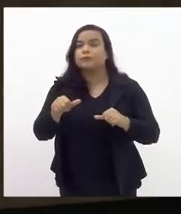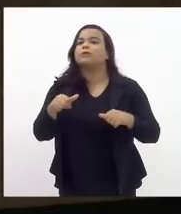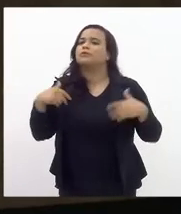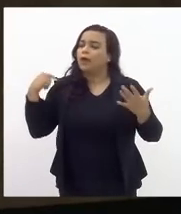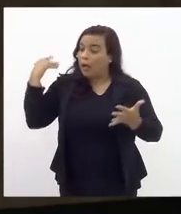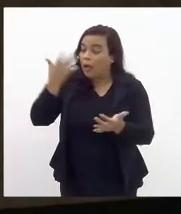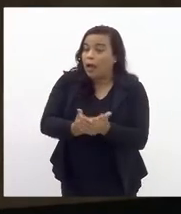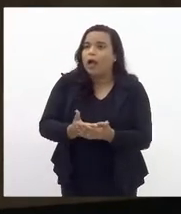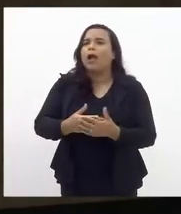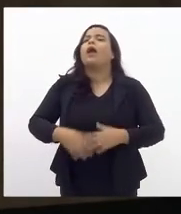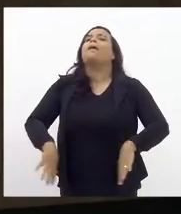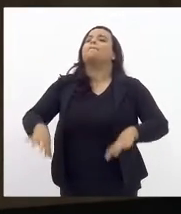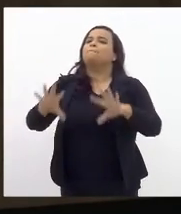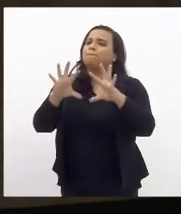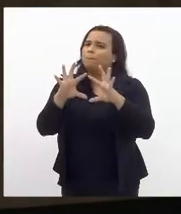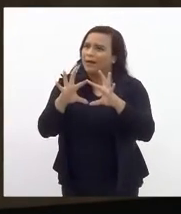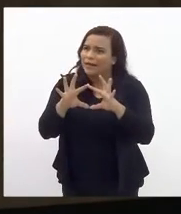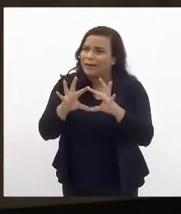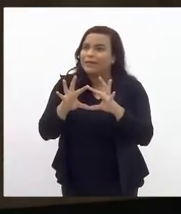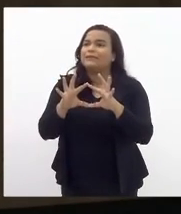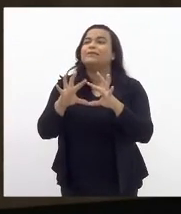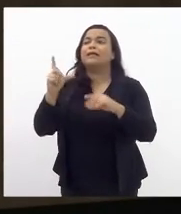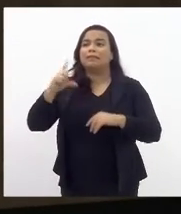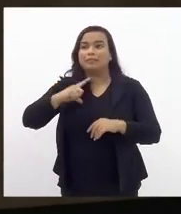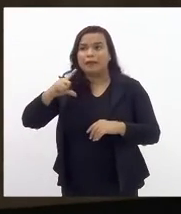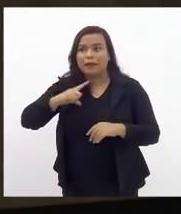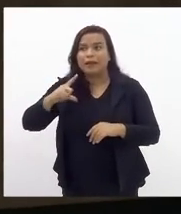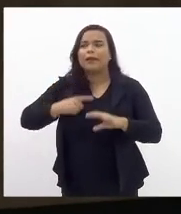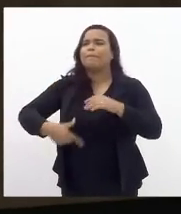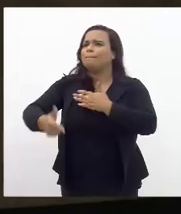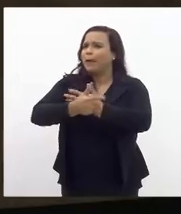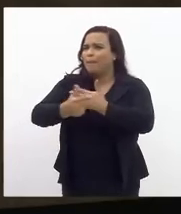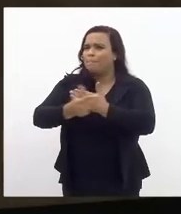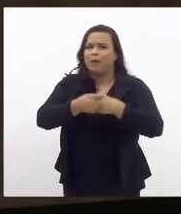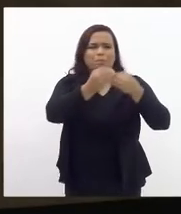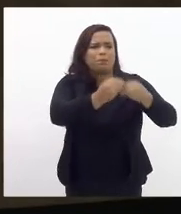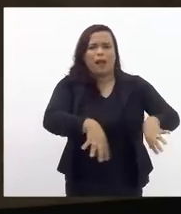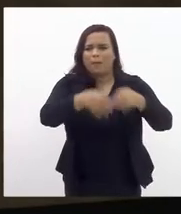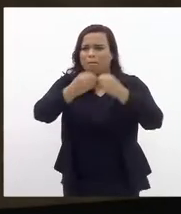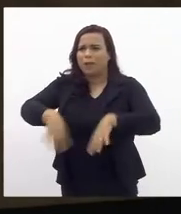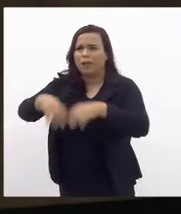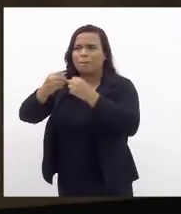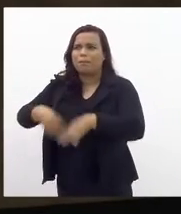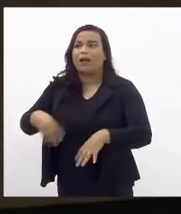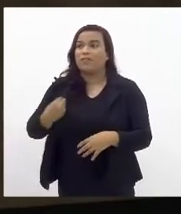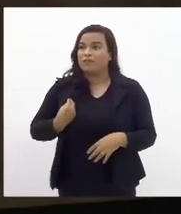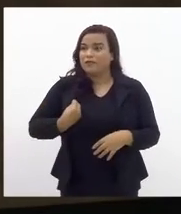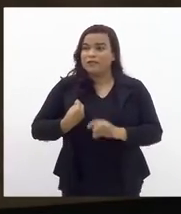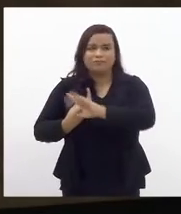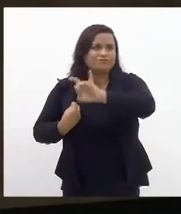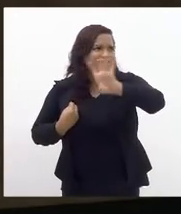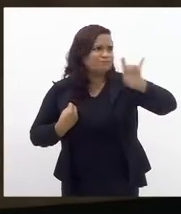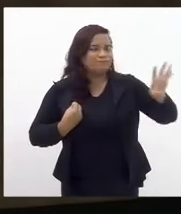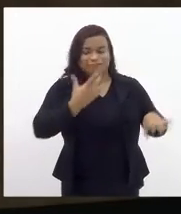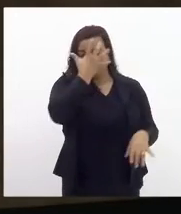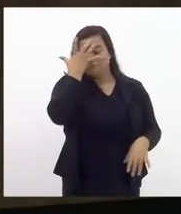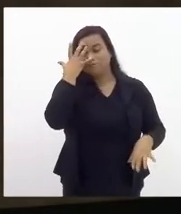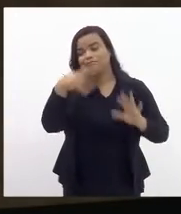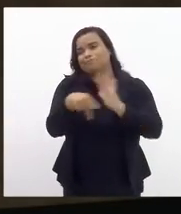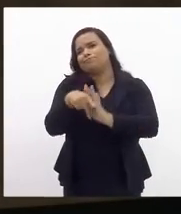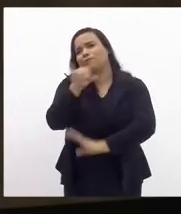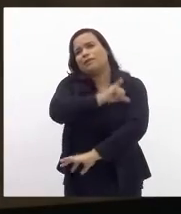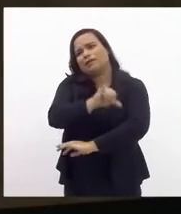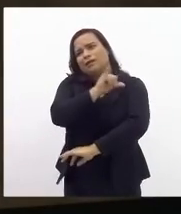danoso, gravíssimo na vida cotidiana do Rio de Janeiro, inclusive se envolvendo cada vez mais diretamente na vida pública, de